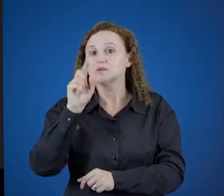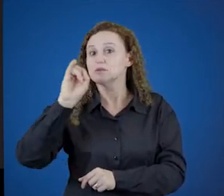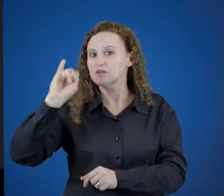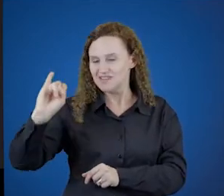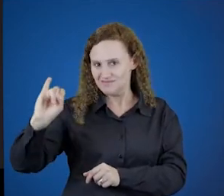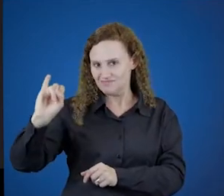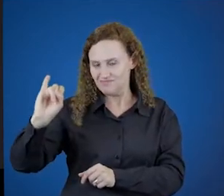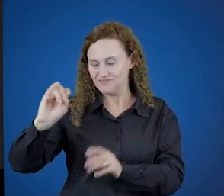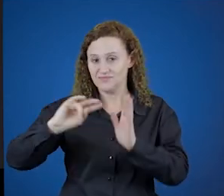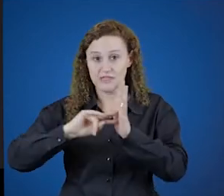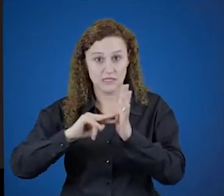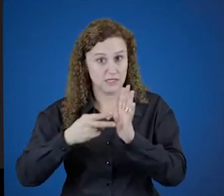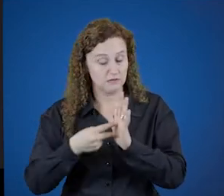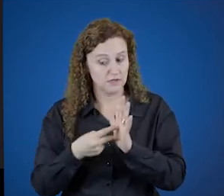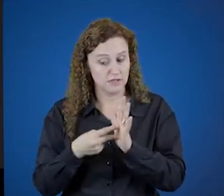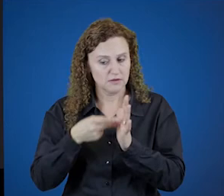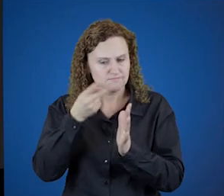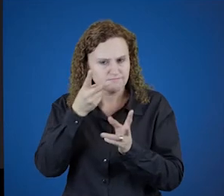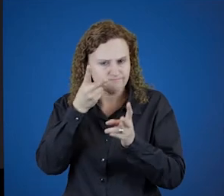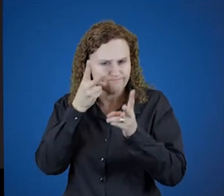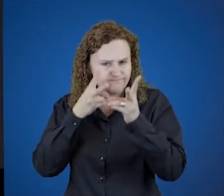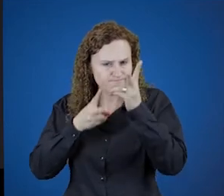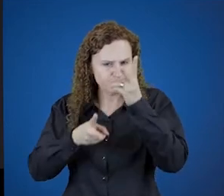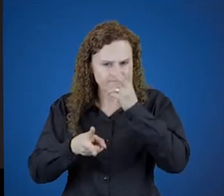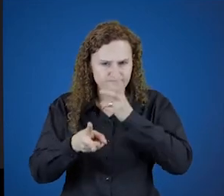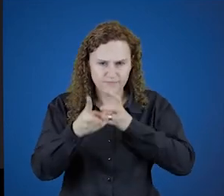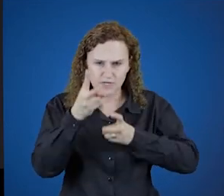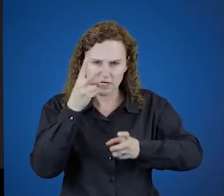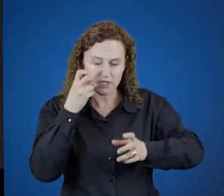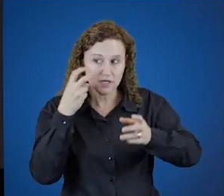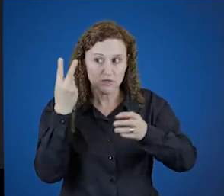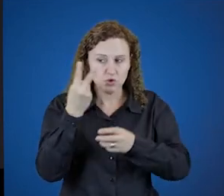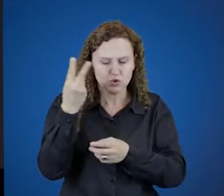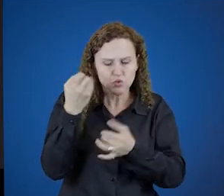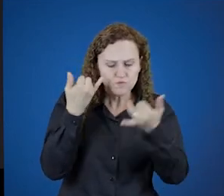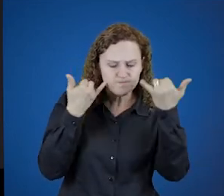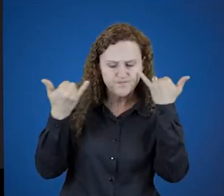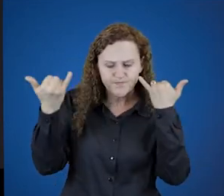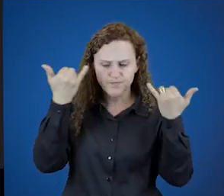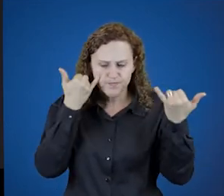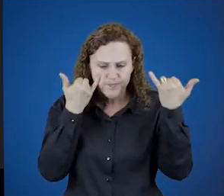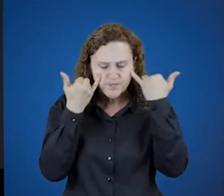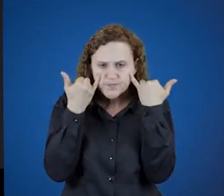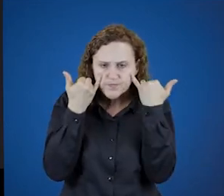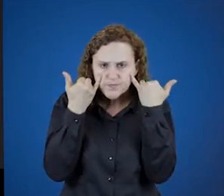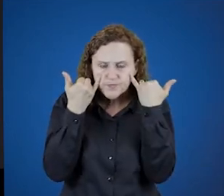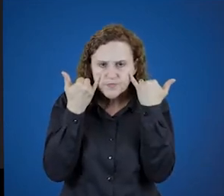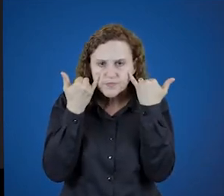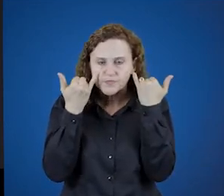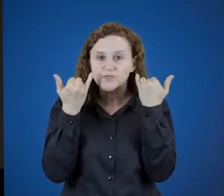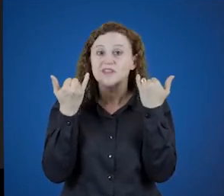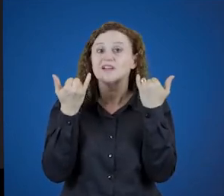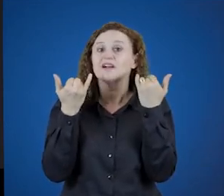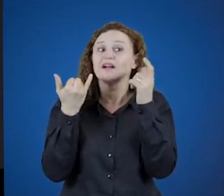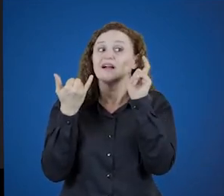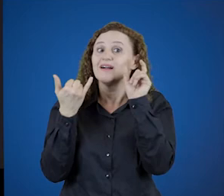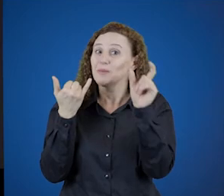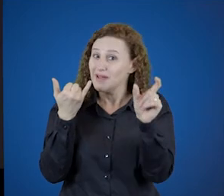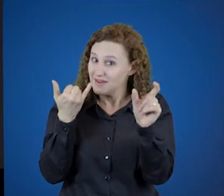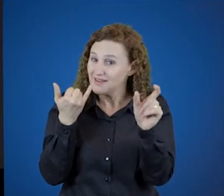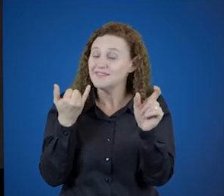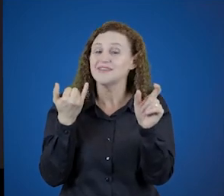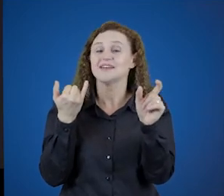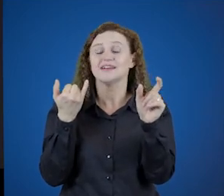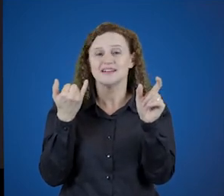tracinho e ue está me dando aquelas duas informações importantes Ela está me dizendo